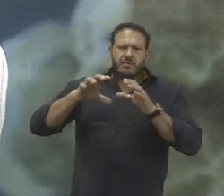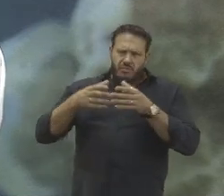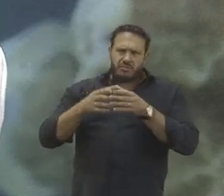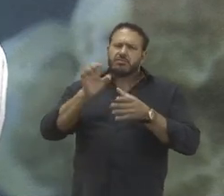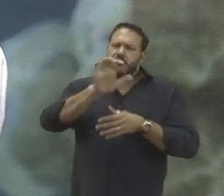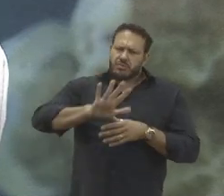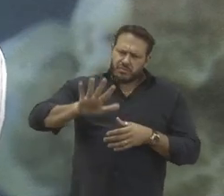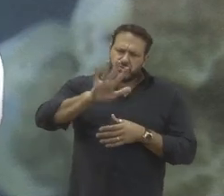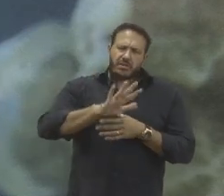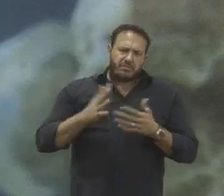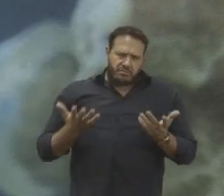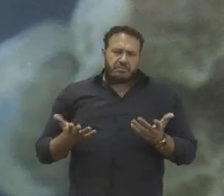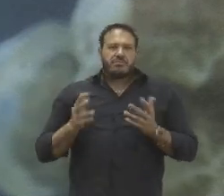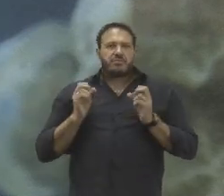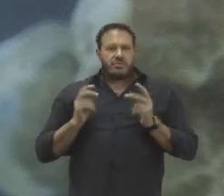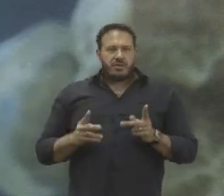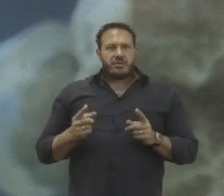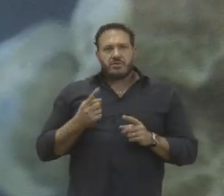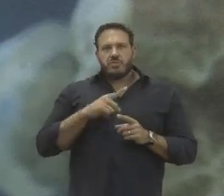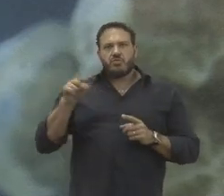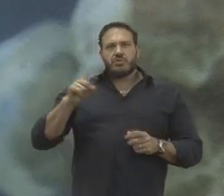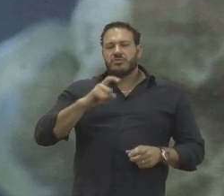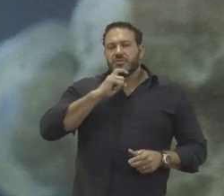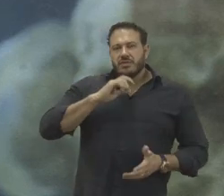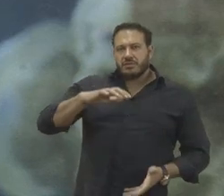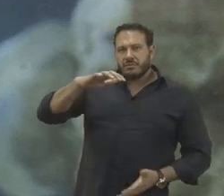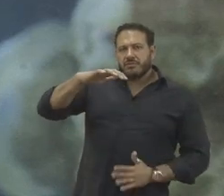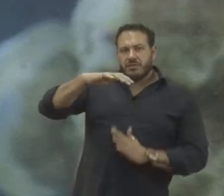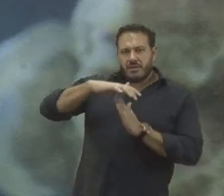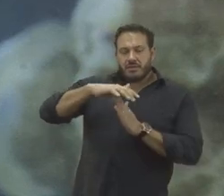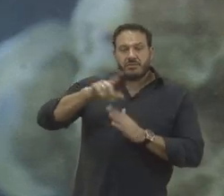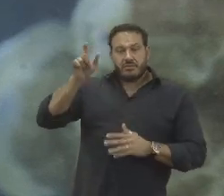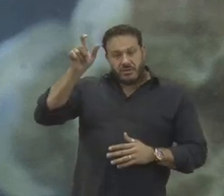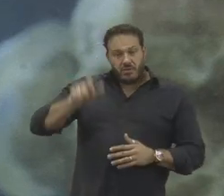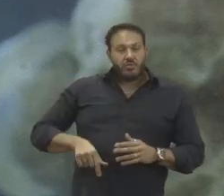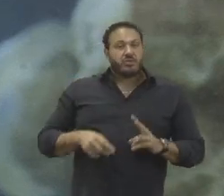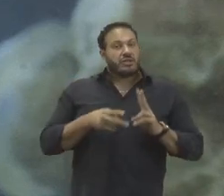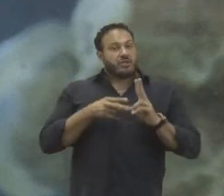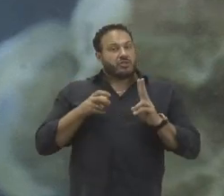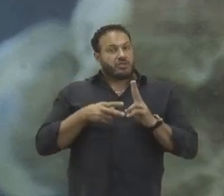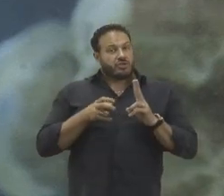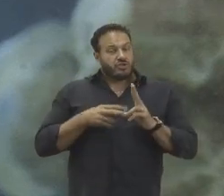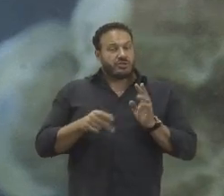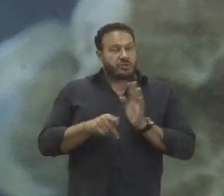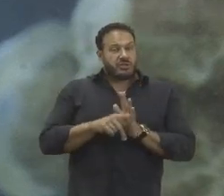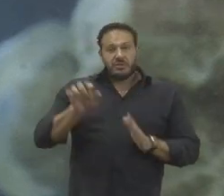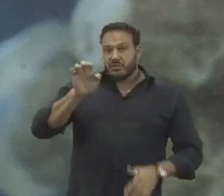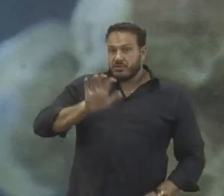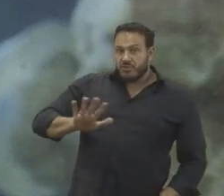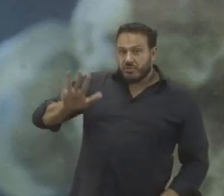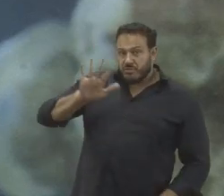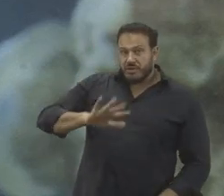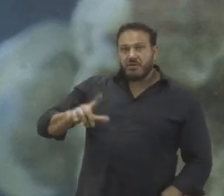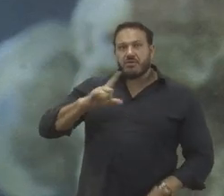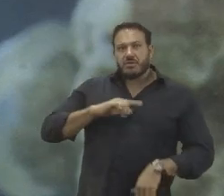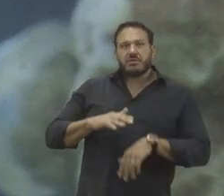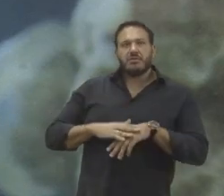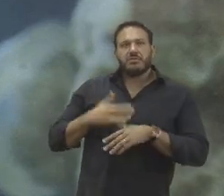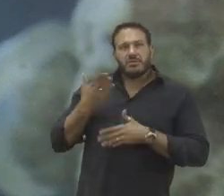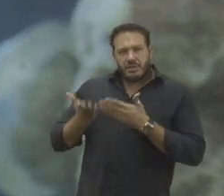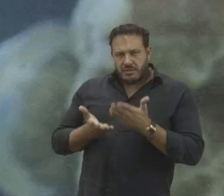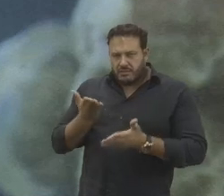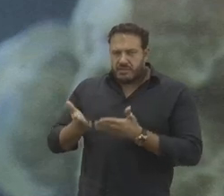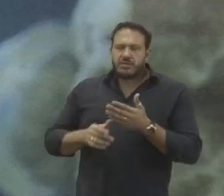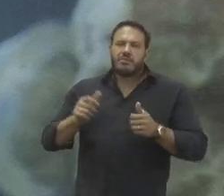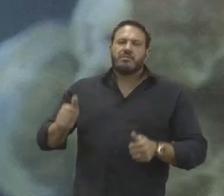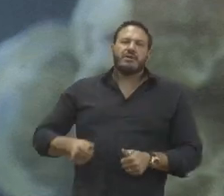são cidadãos europeus em última instância né então e como indígenas europeus eles têm um tratamento bem